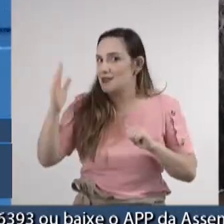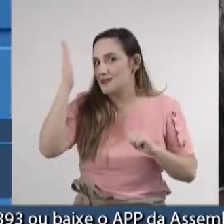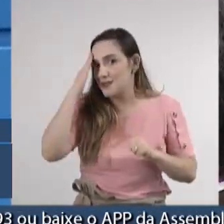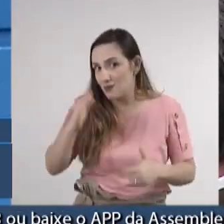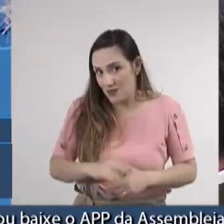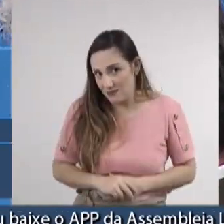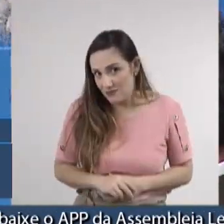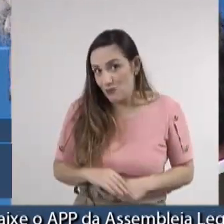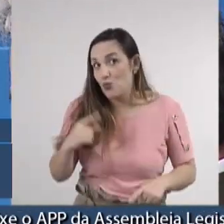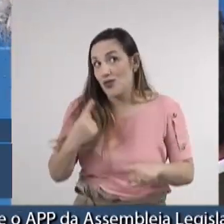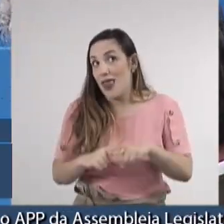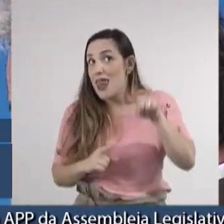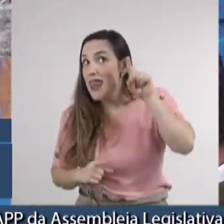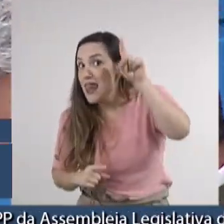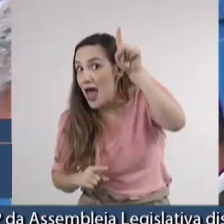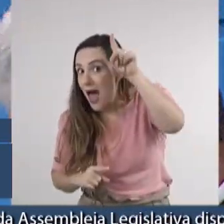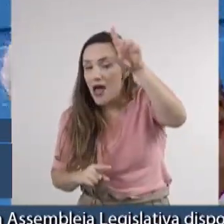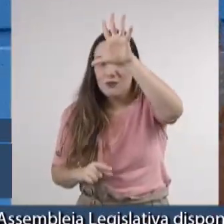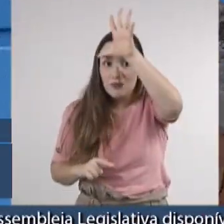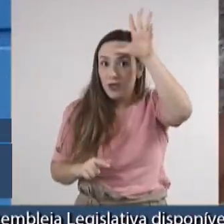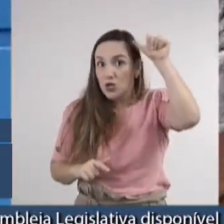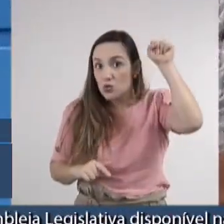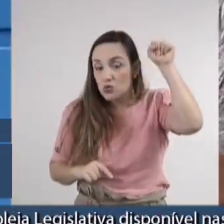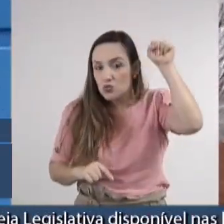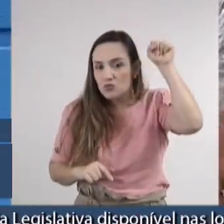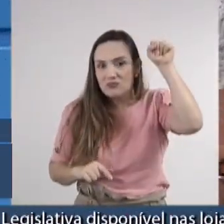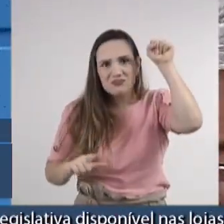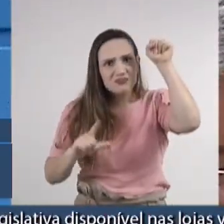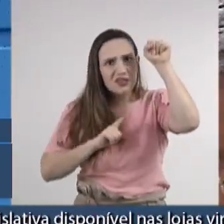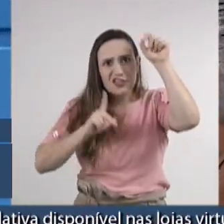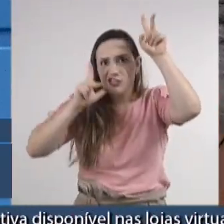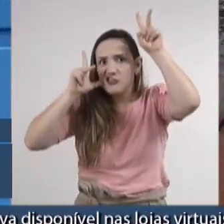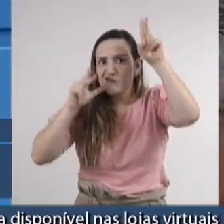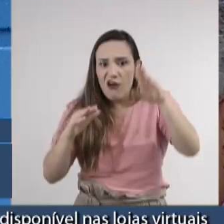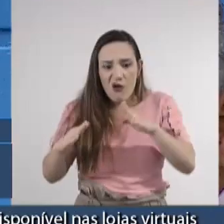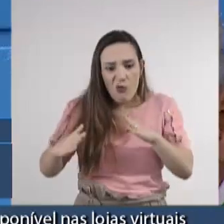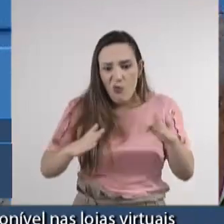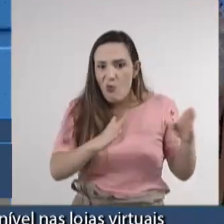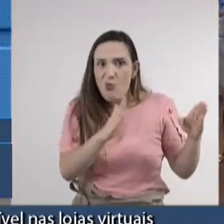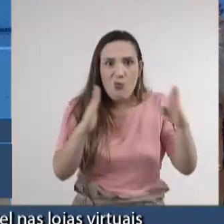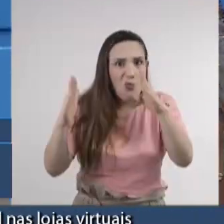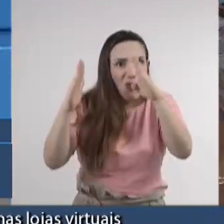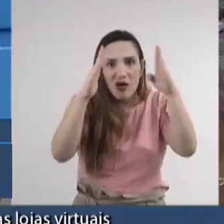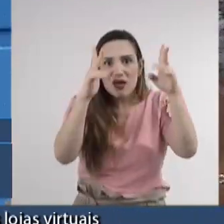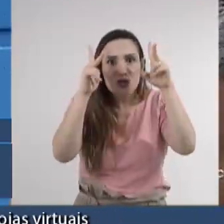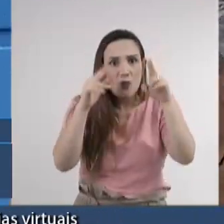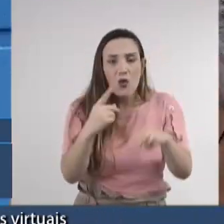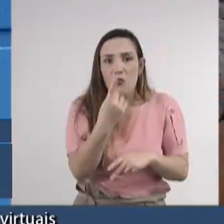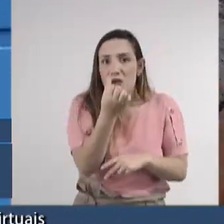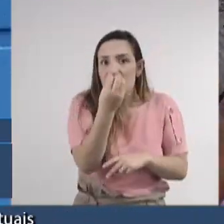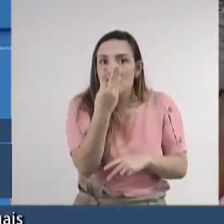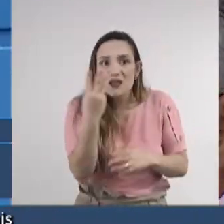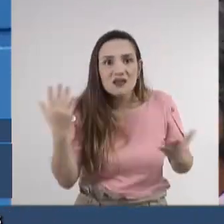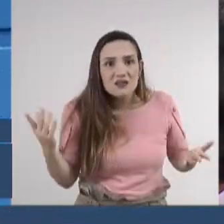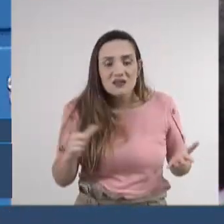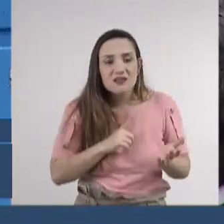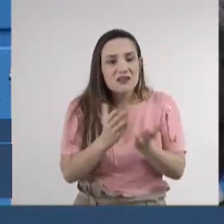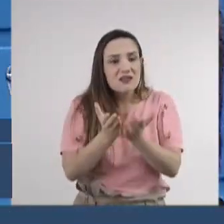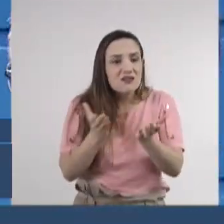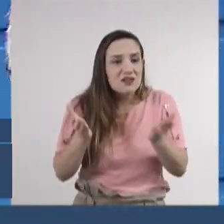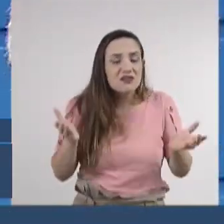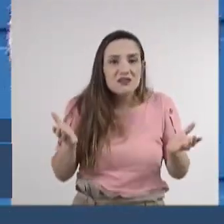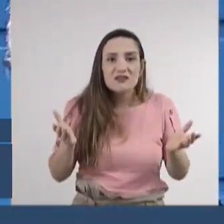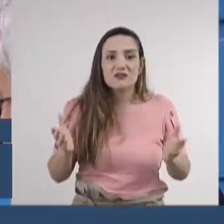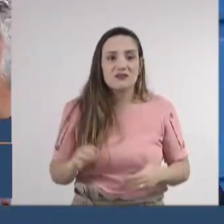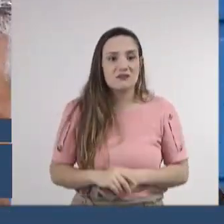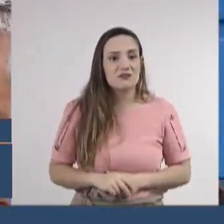no Mato Grosso, nós temos a mesma rodovia que foi licitada dentro de